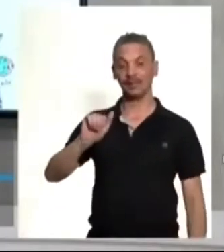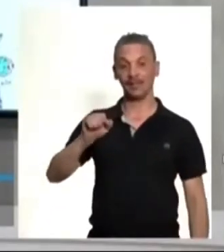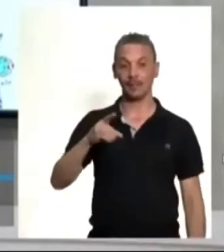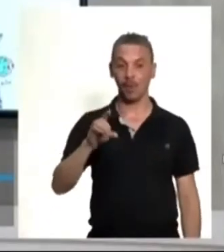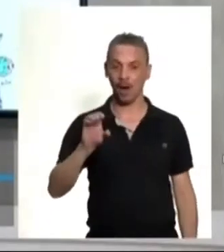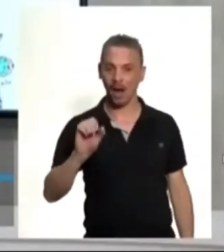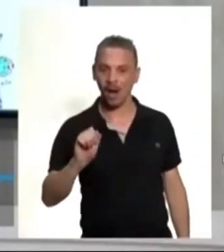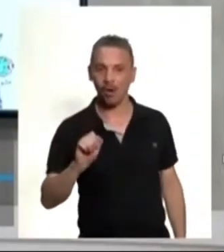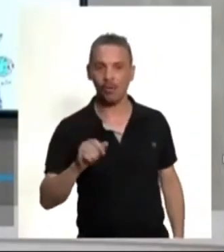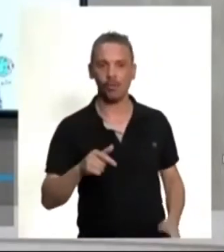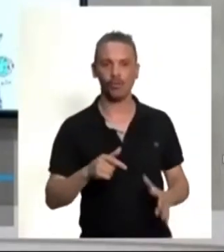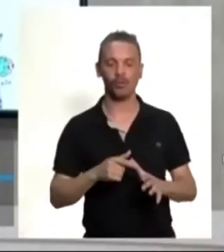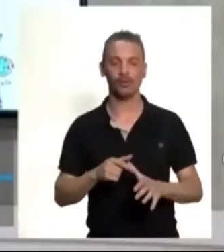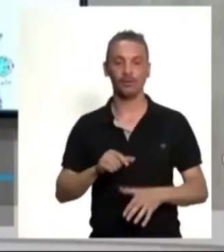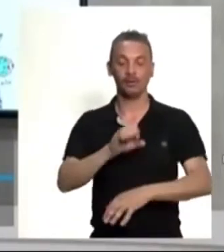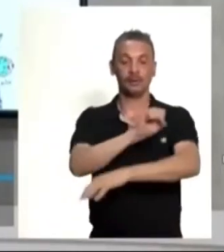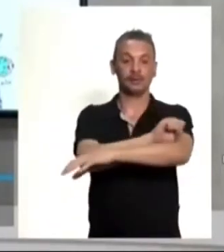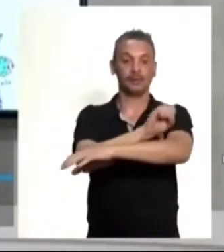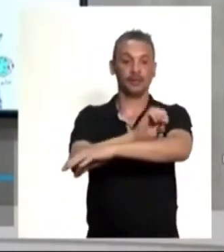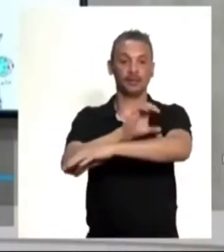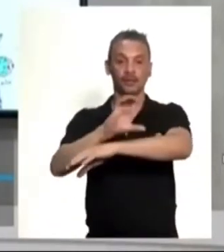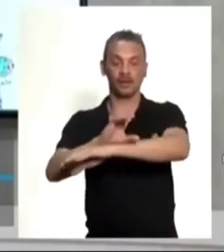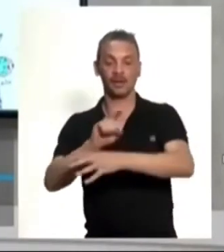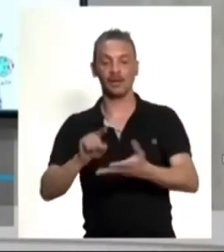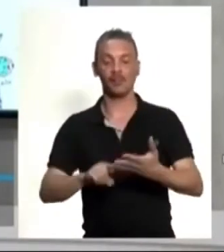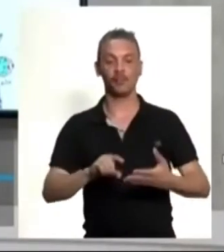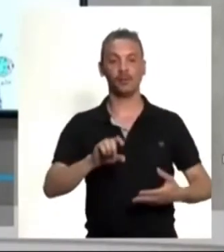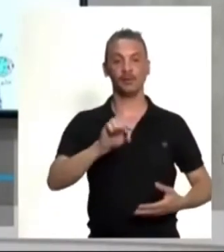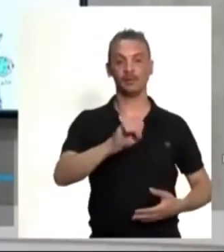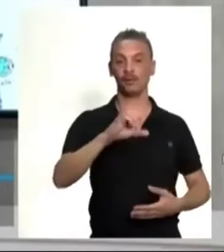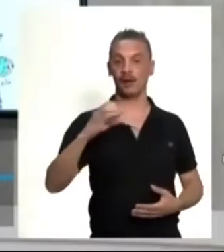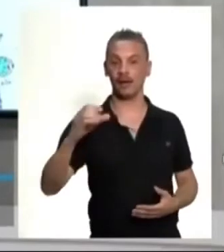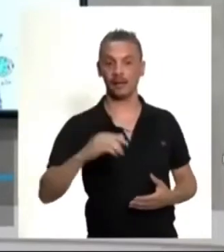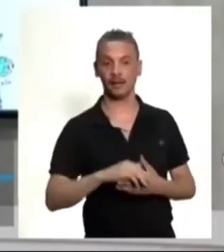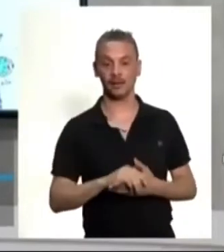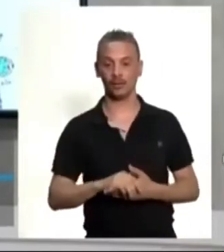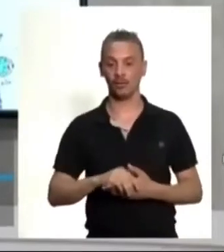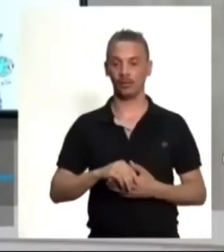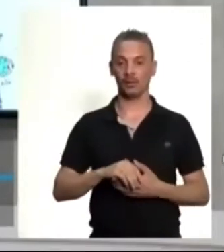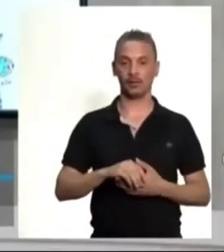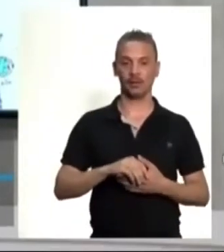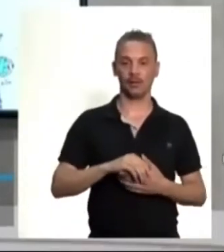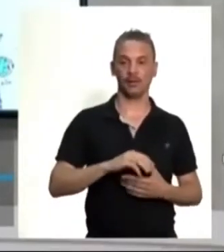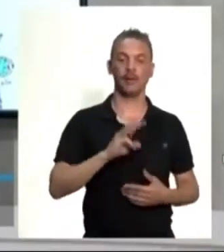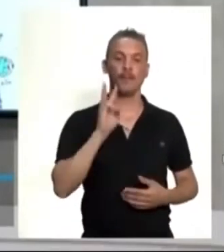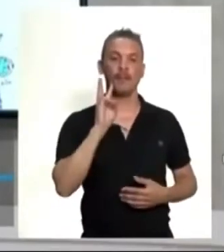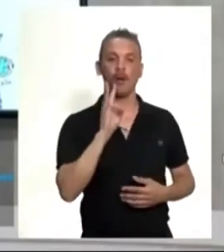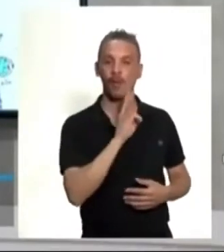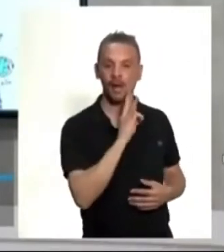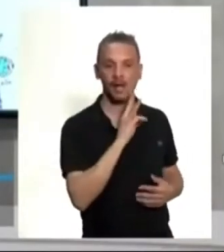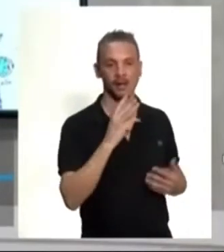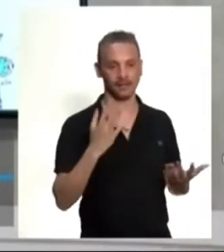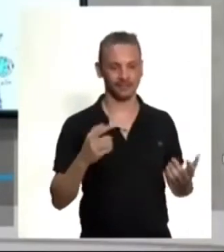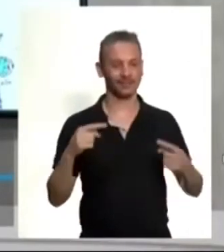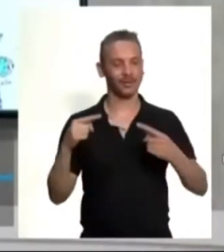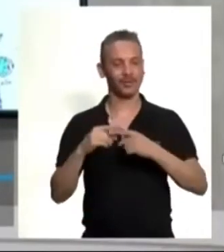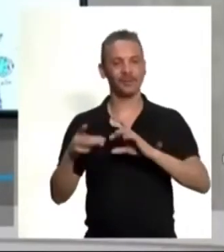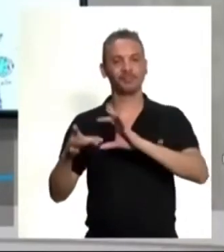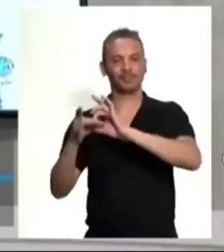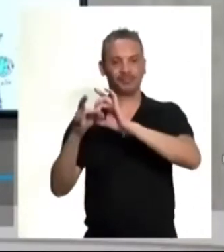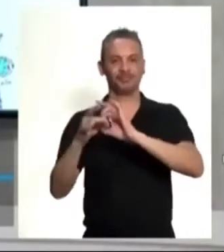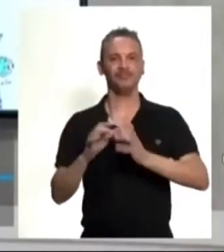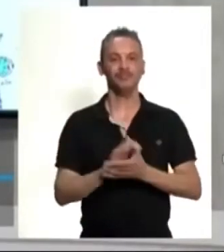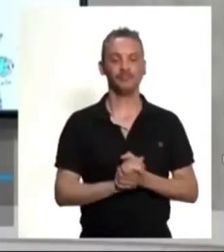Serra, que mais? São Bernardo do Campo, São Caetano, Mauá. Pronto, isso é conurbação.